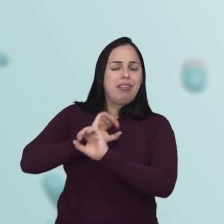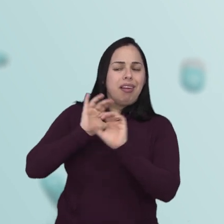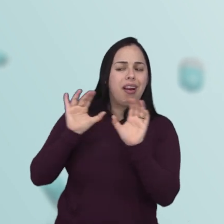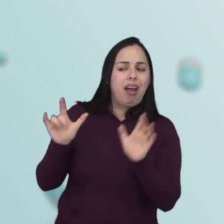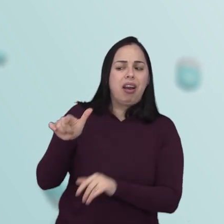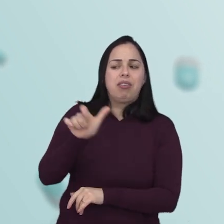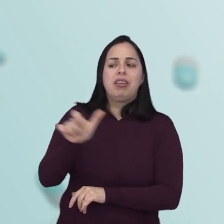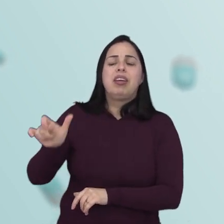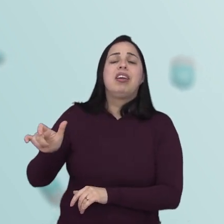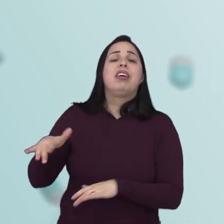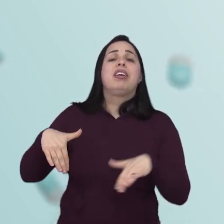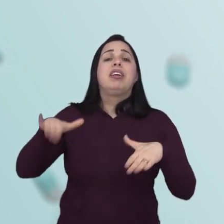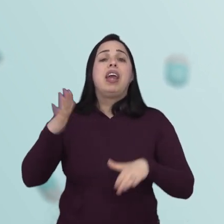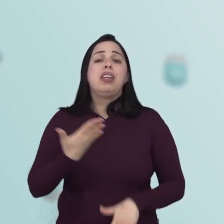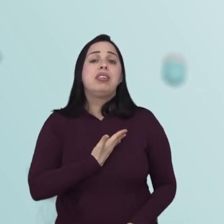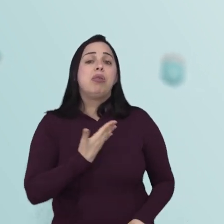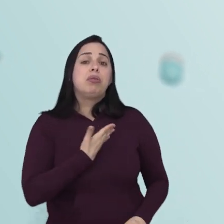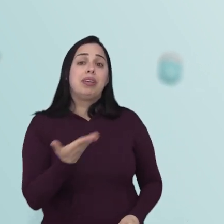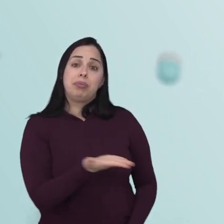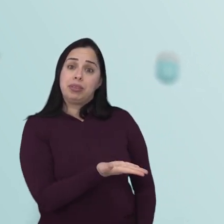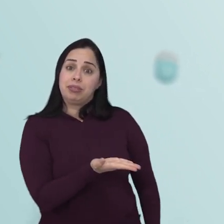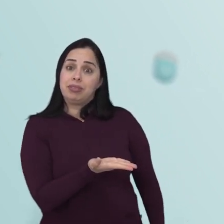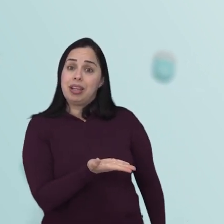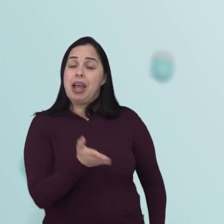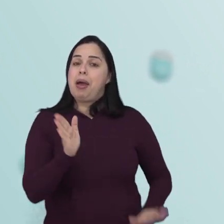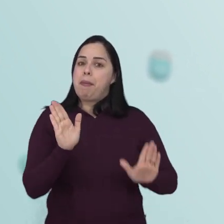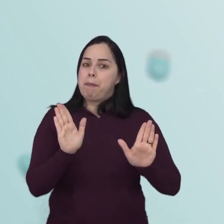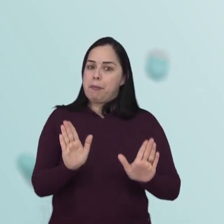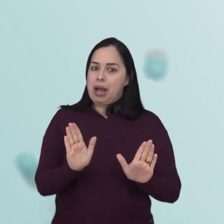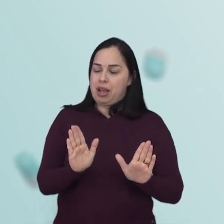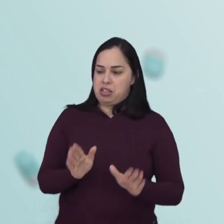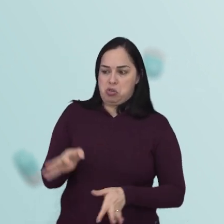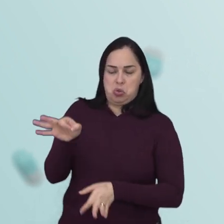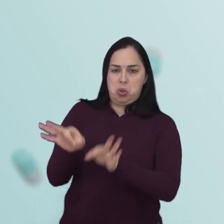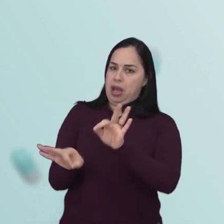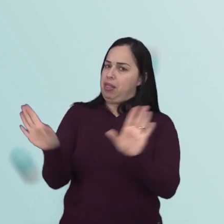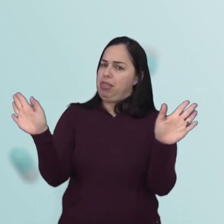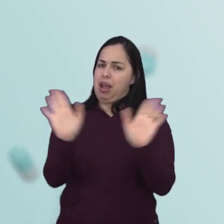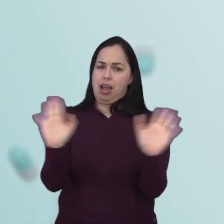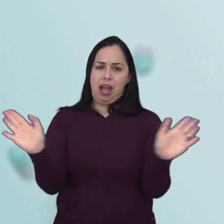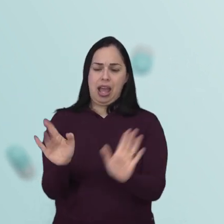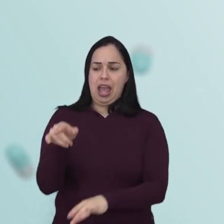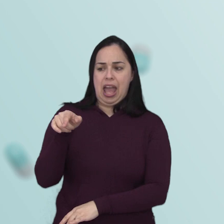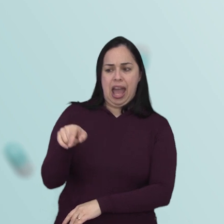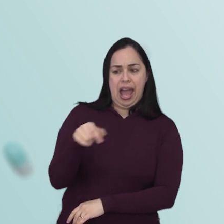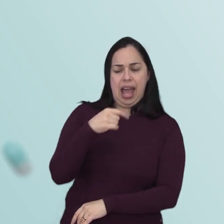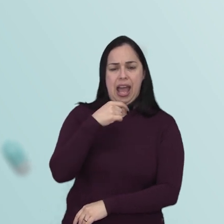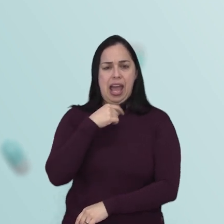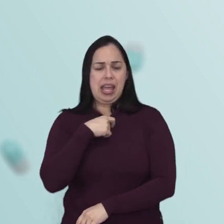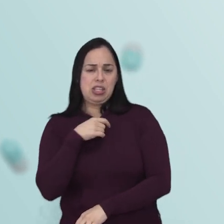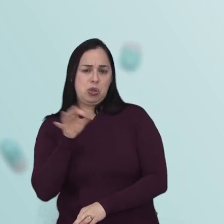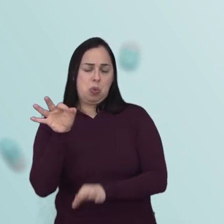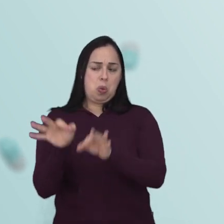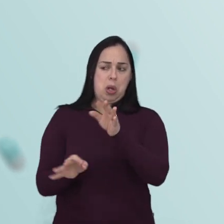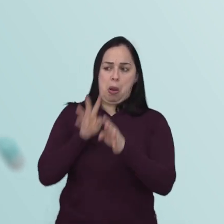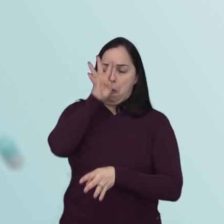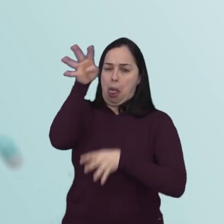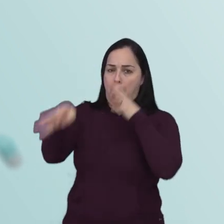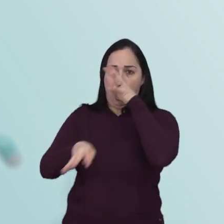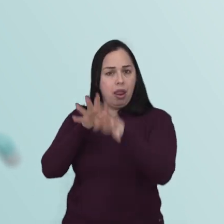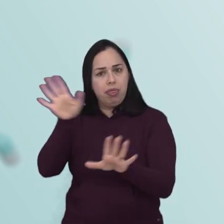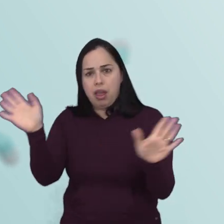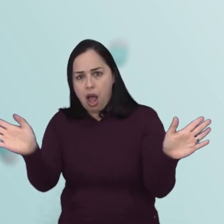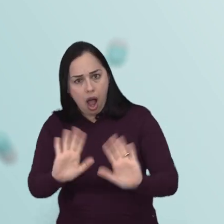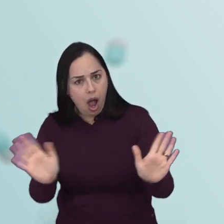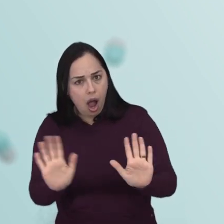nova realidade do adolescente, mas nunca julgar. Ah, o seu amigo usa assim, faz aquilo.